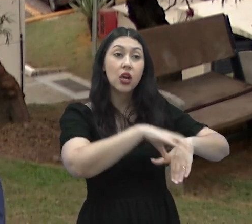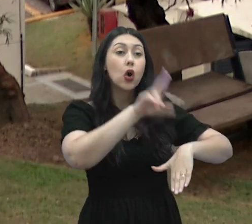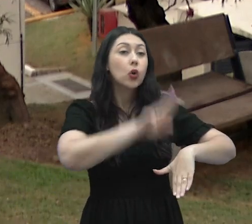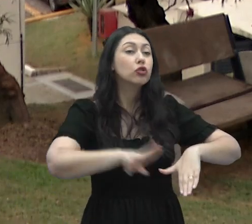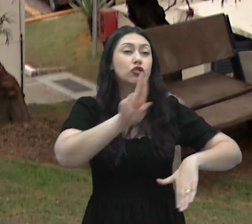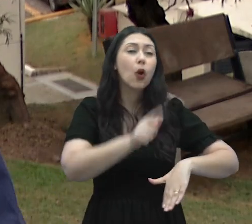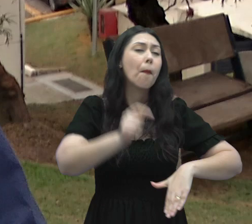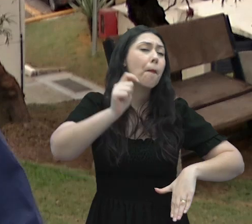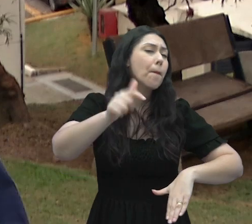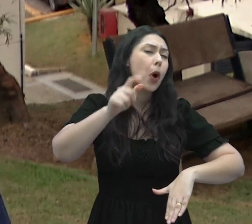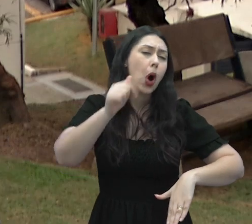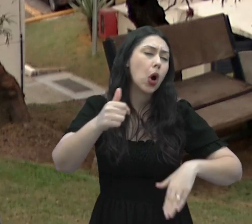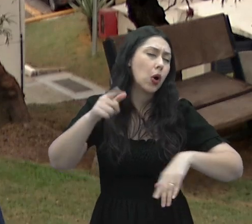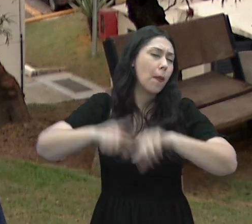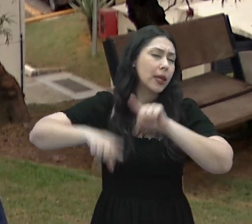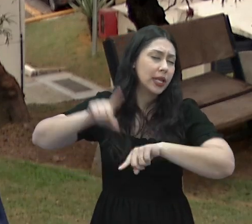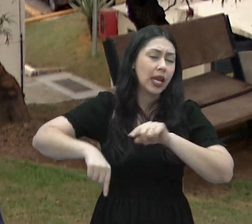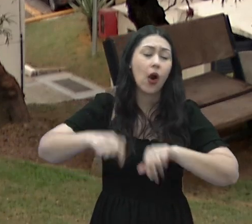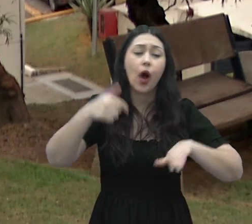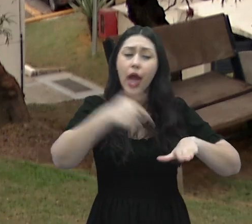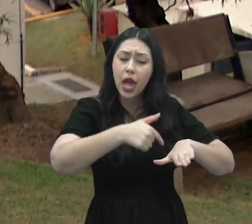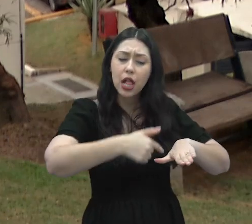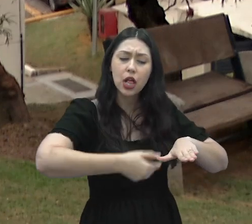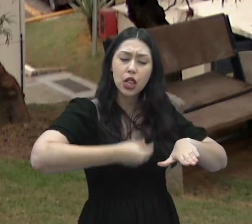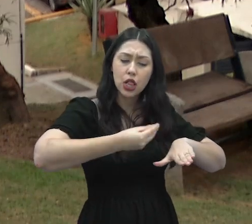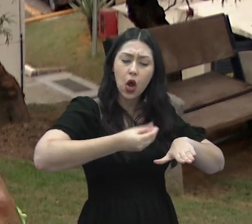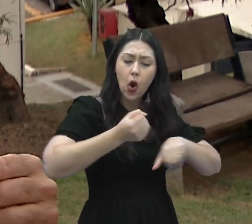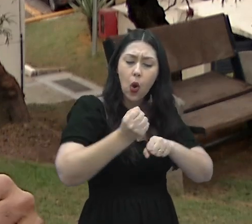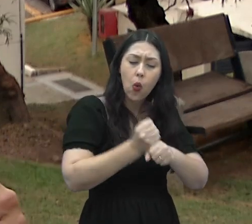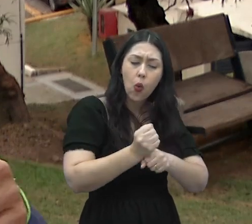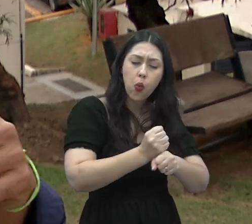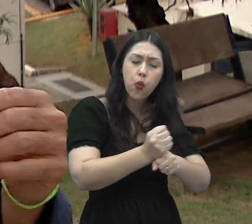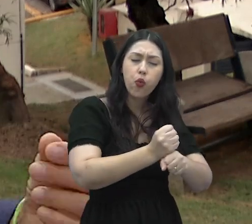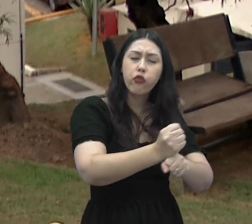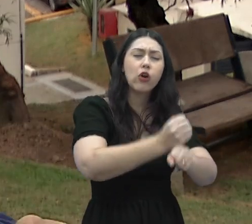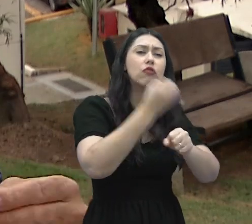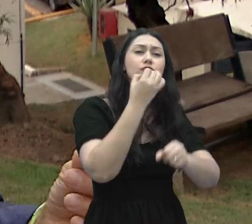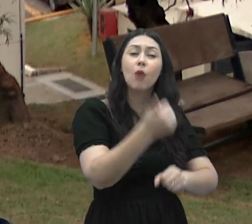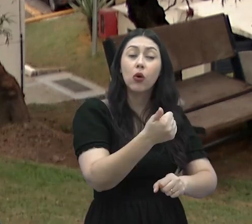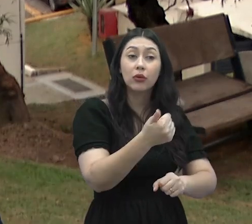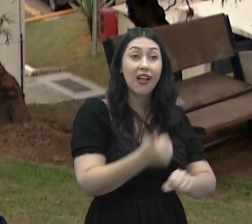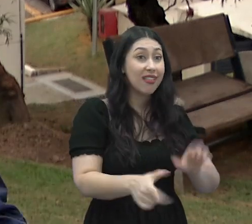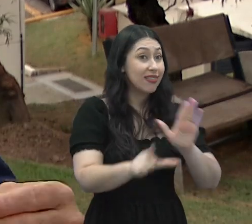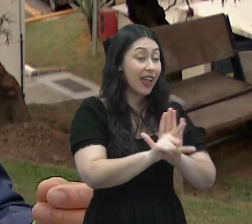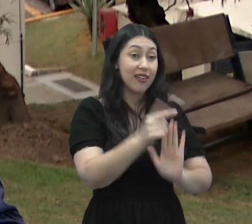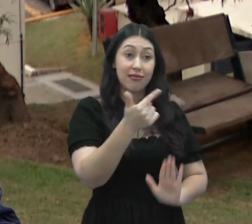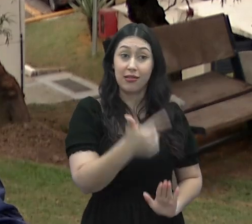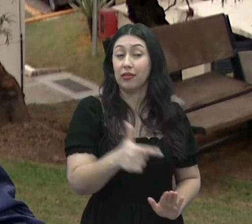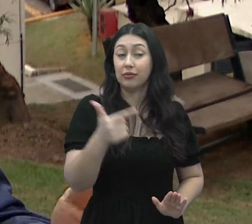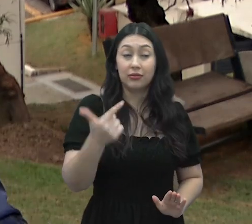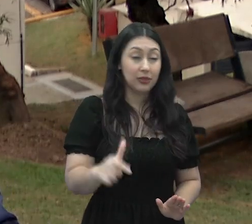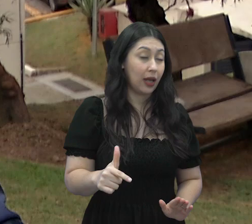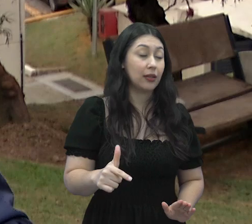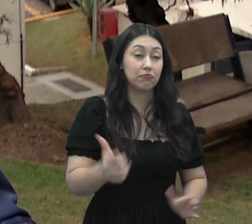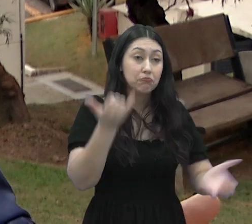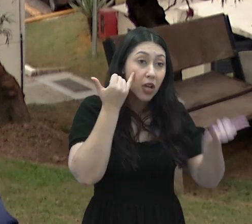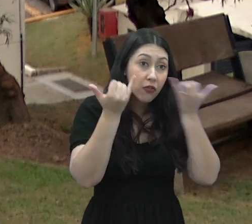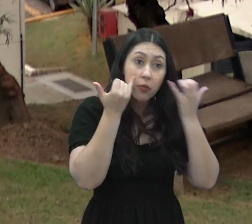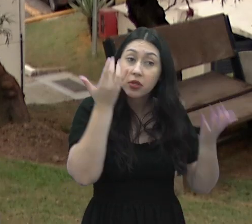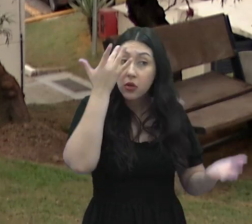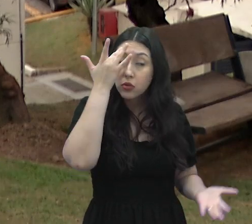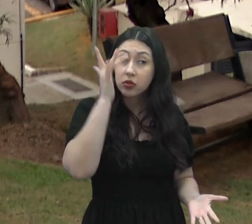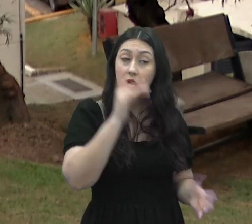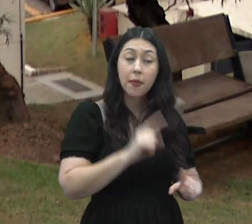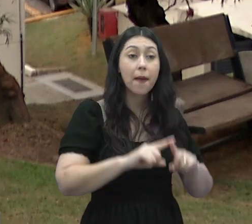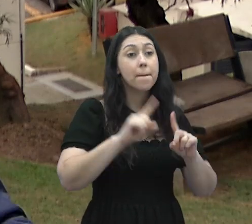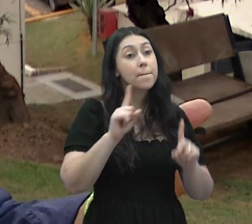ele consumiu menos recurso, ele vai durar mais. Isso não tem como lei, ou seja, não exige-se que exista essa